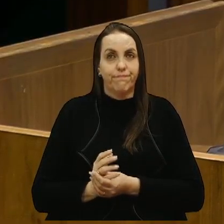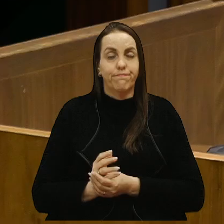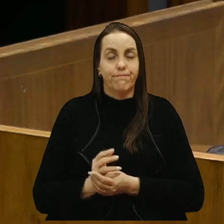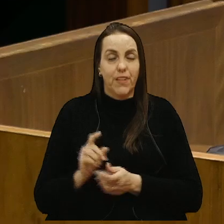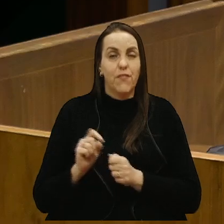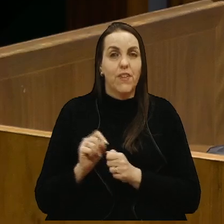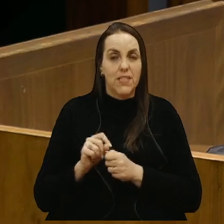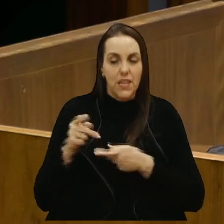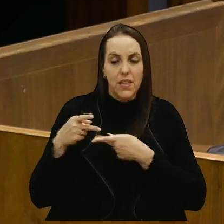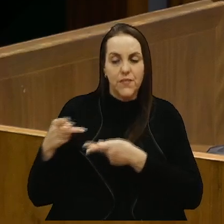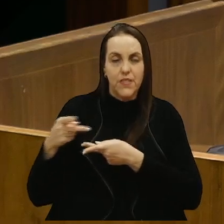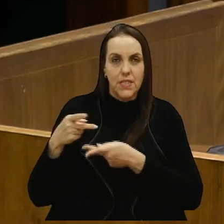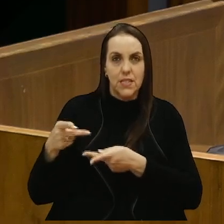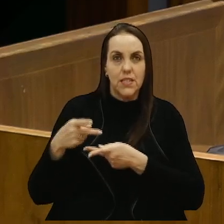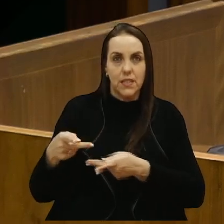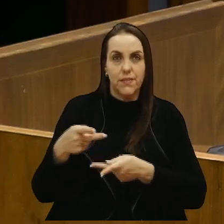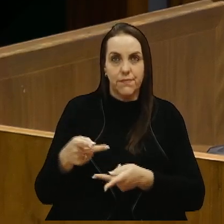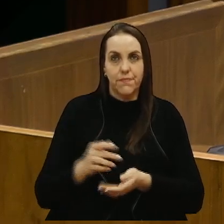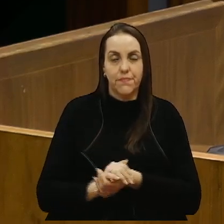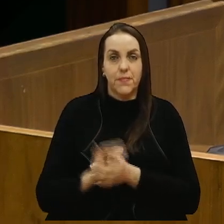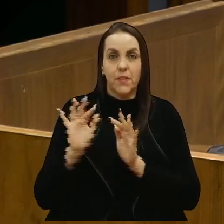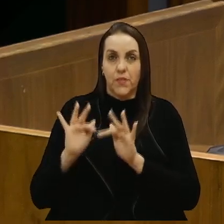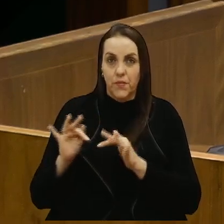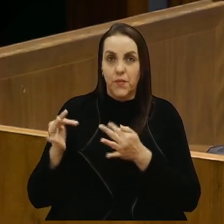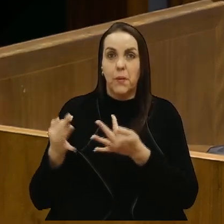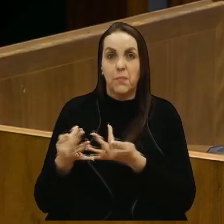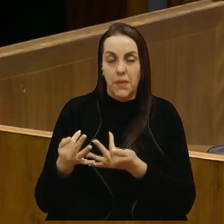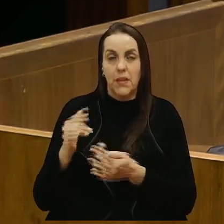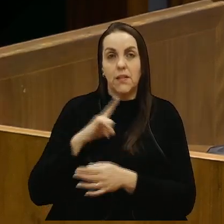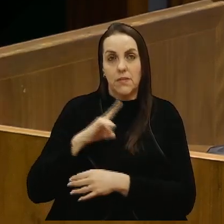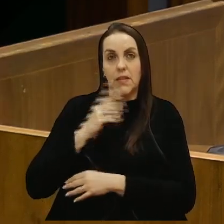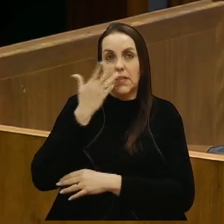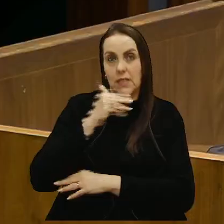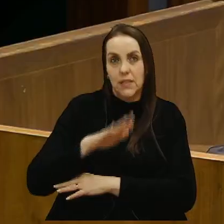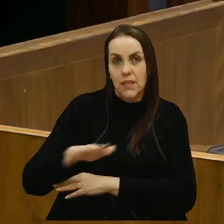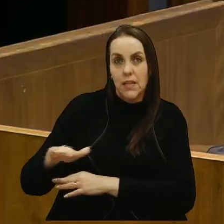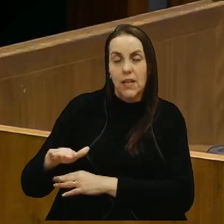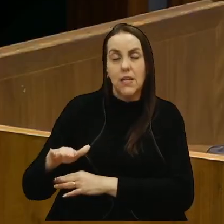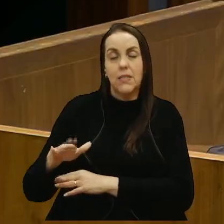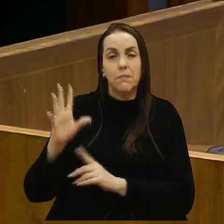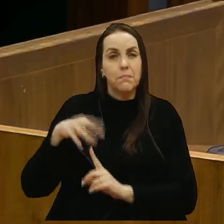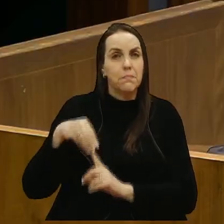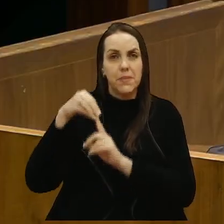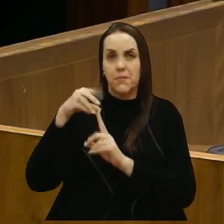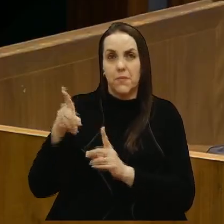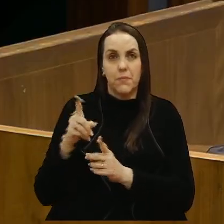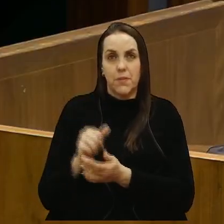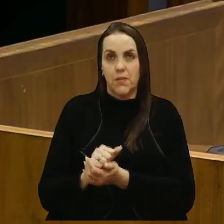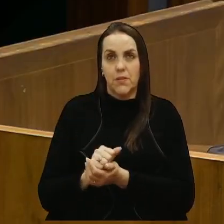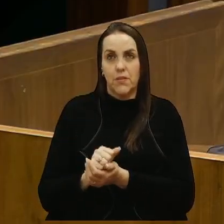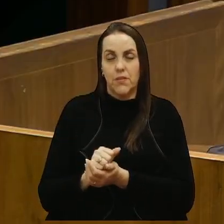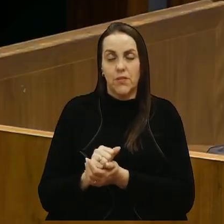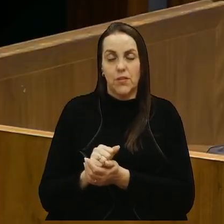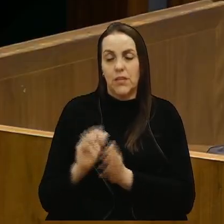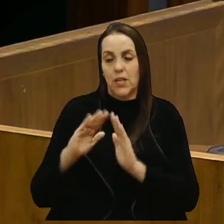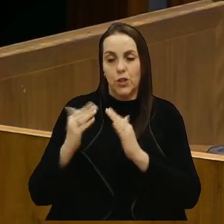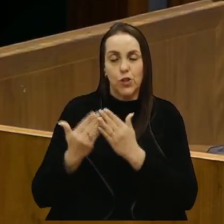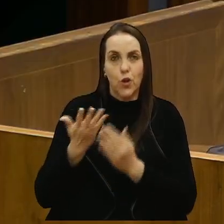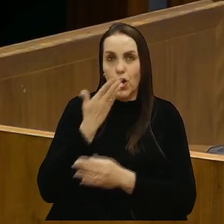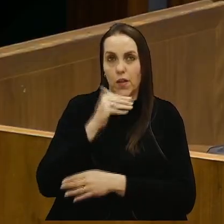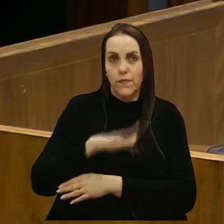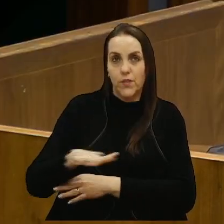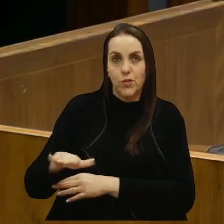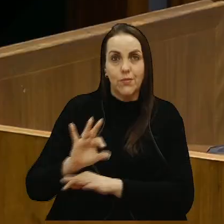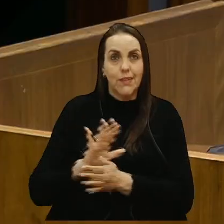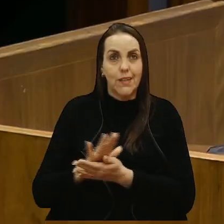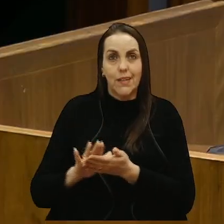fazem essa visita a famílias que têm crianças, principalmente que não estão em creche, na educação infantil